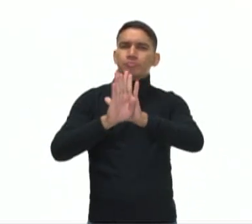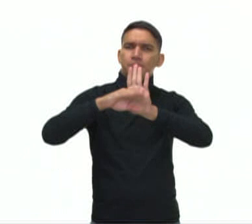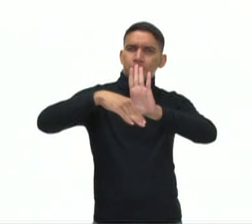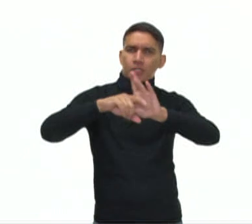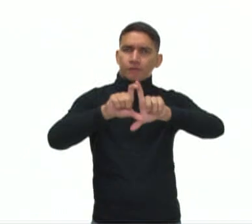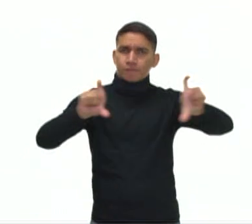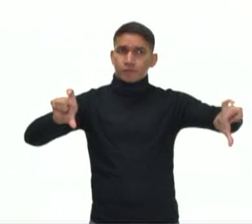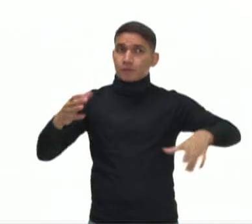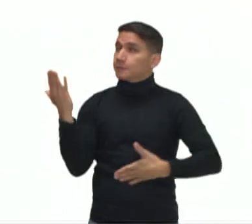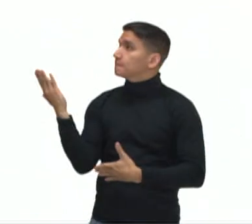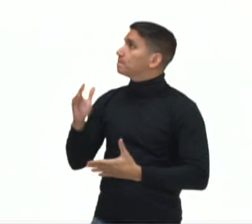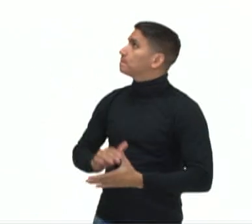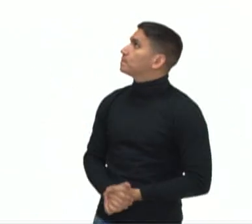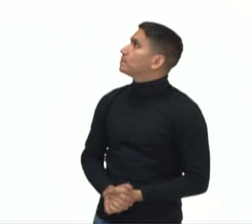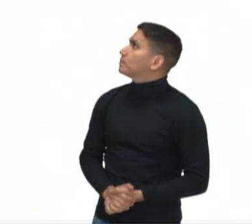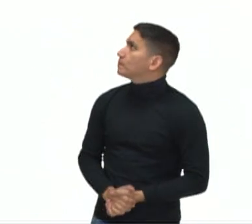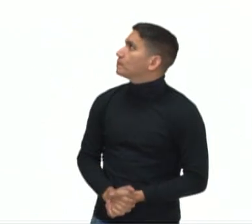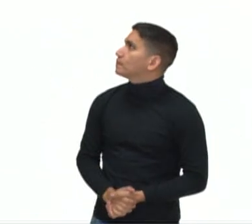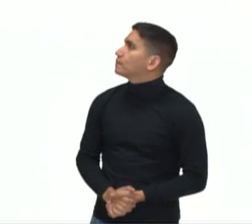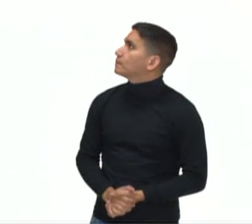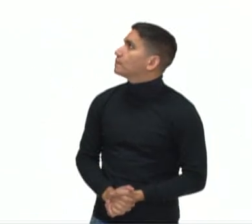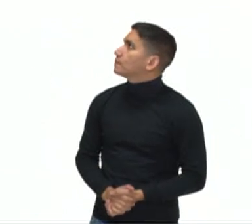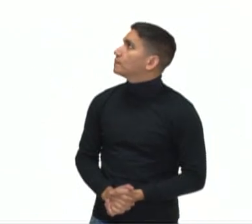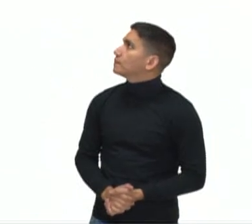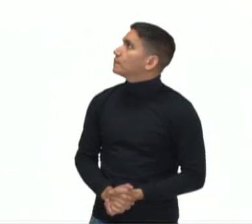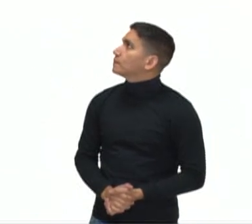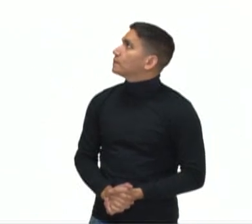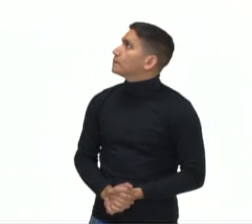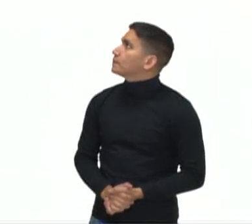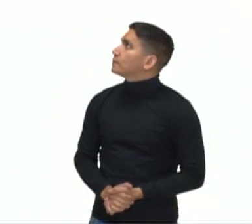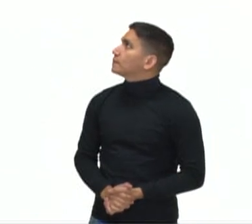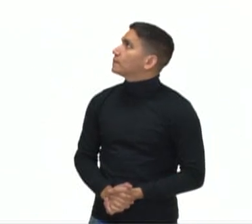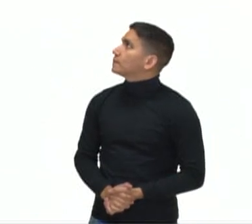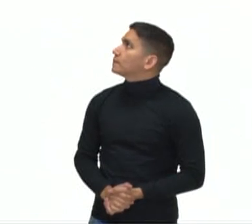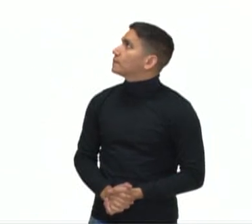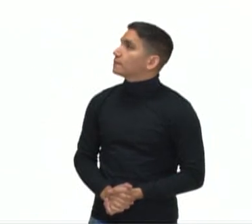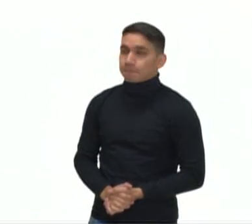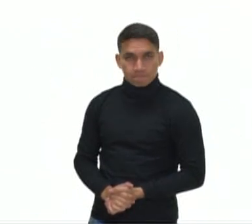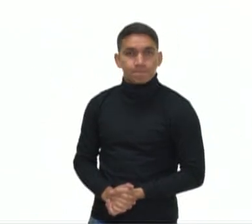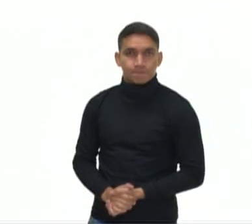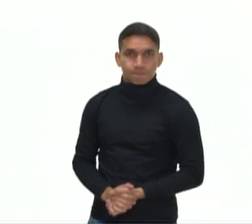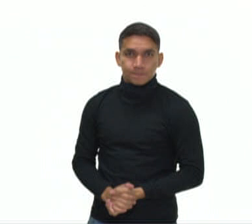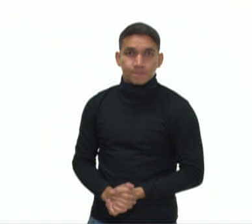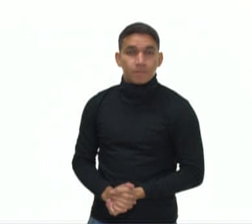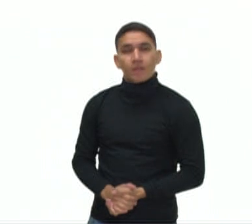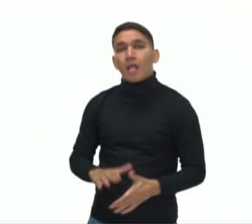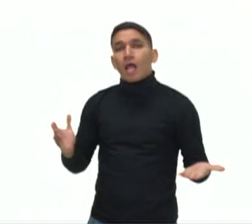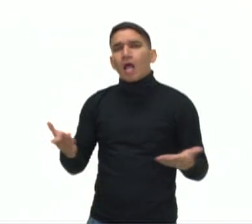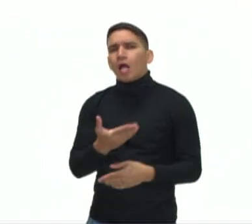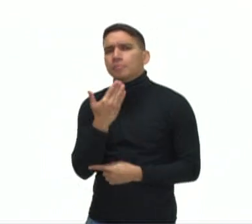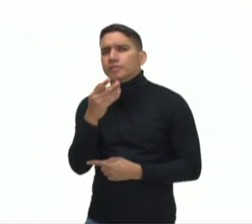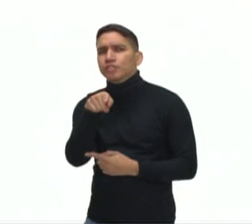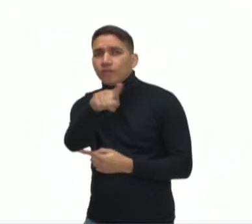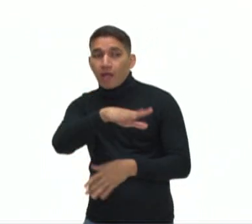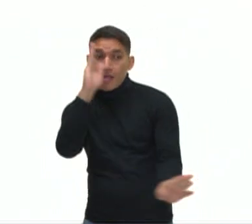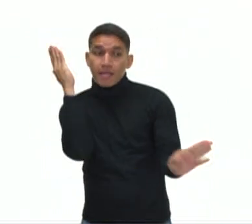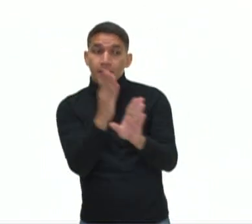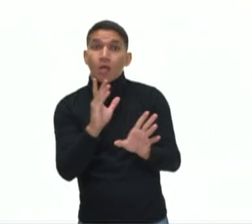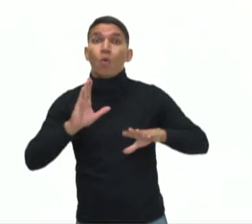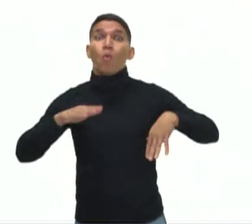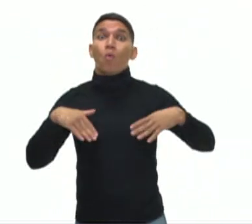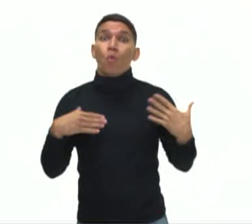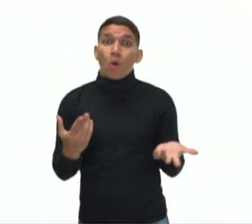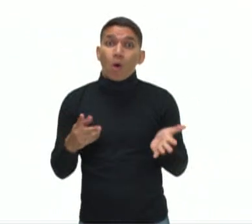F de x igual a x ao quadrado mais bx mais c. Identifique as que têm